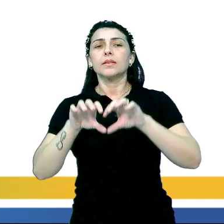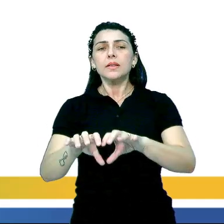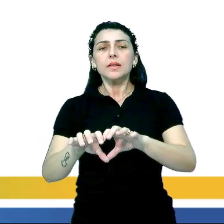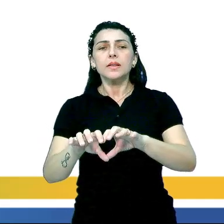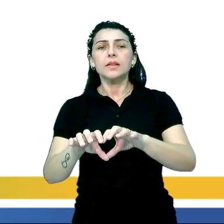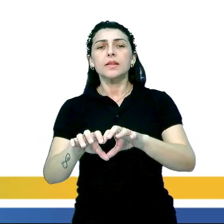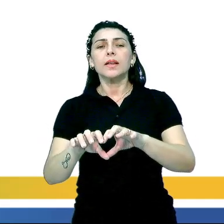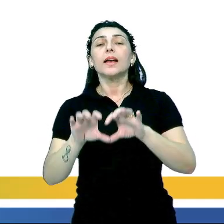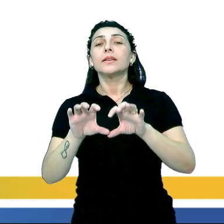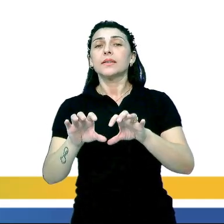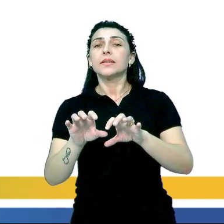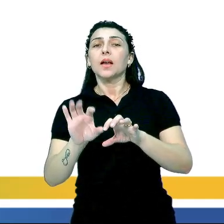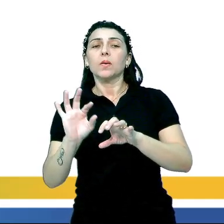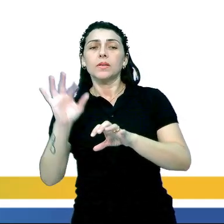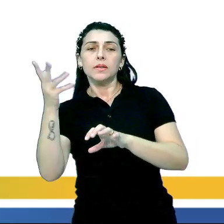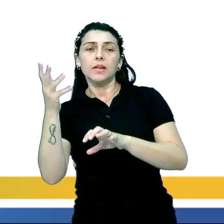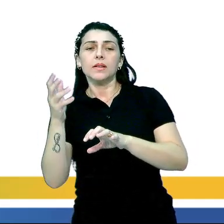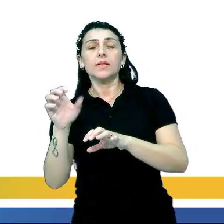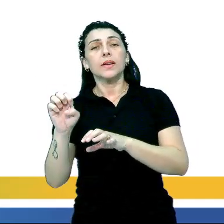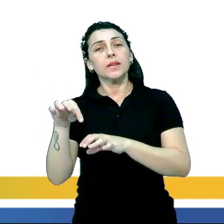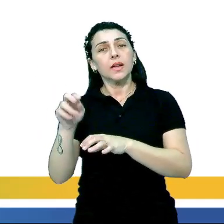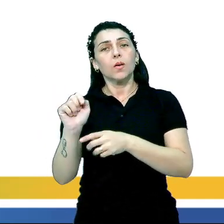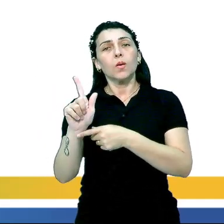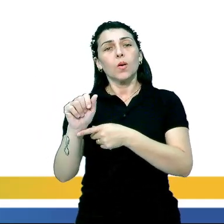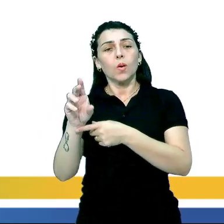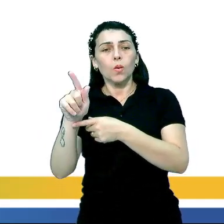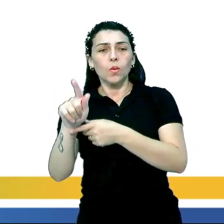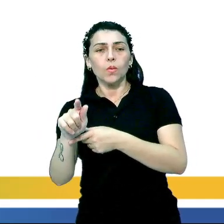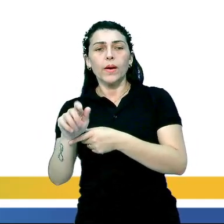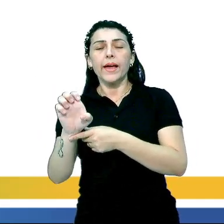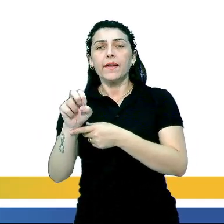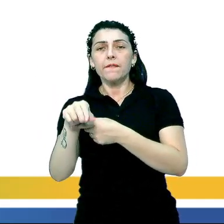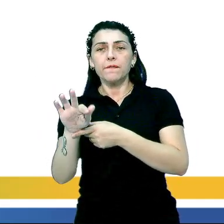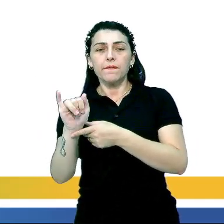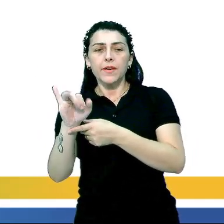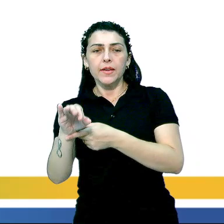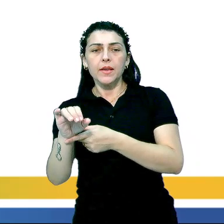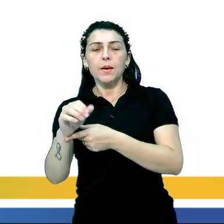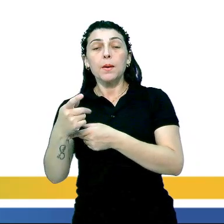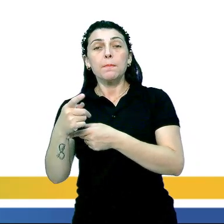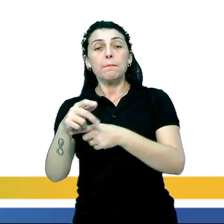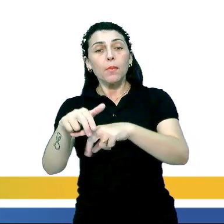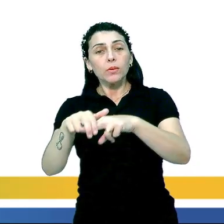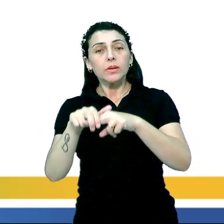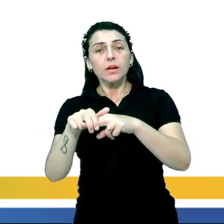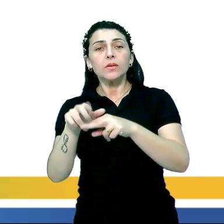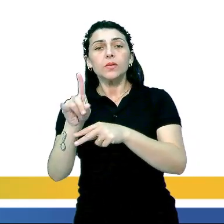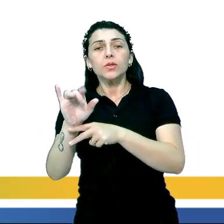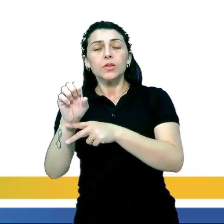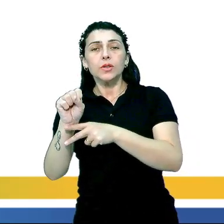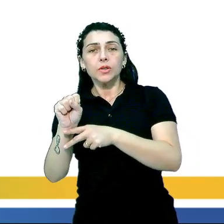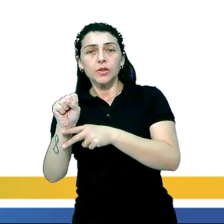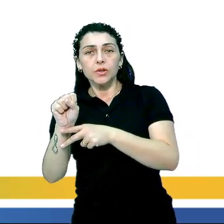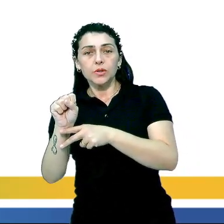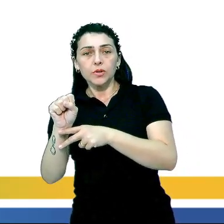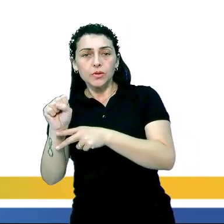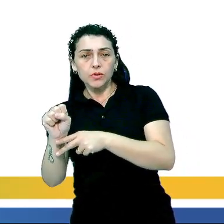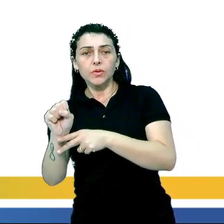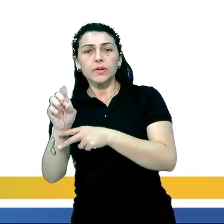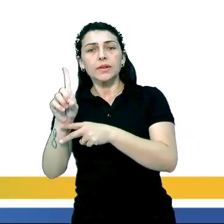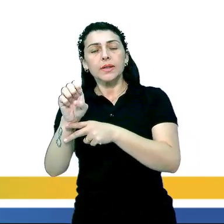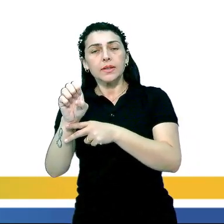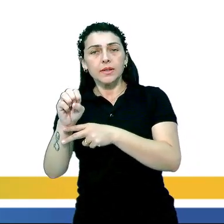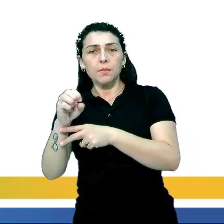assim, assim sendo, então, logo, enfim, portanto, diante